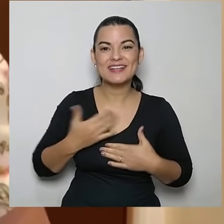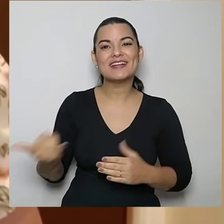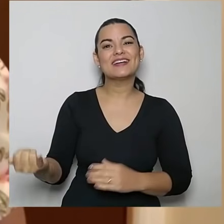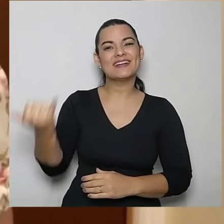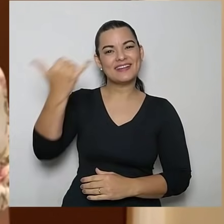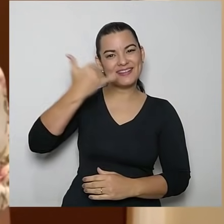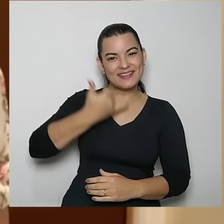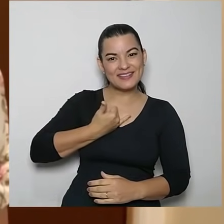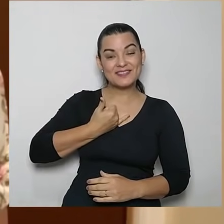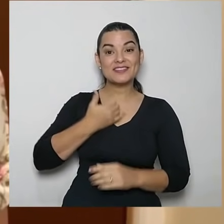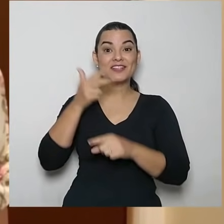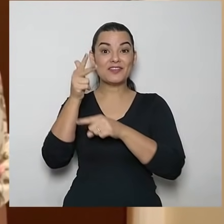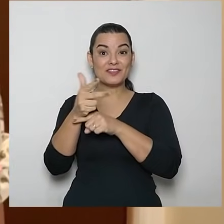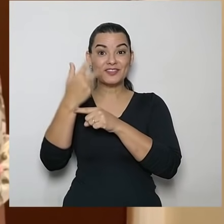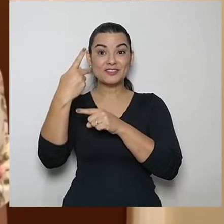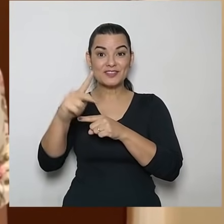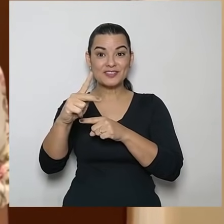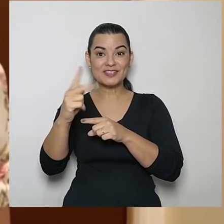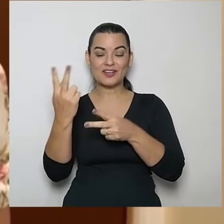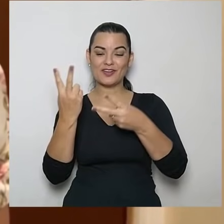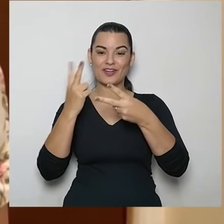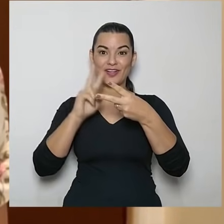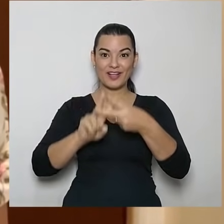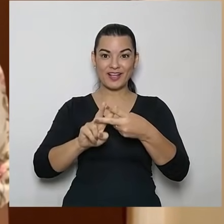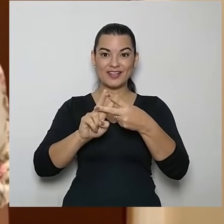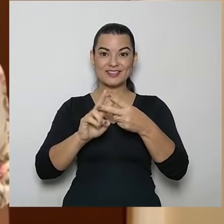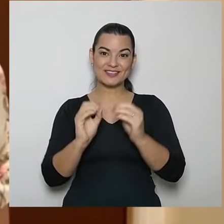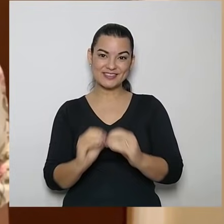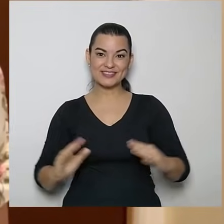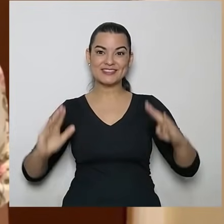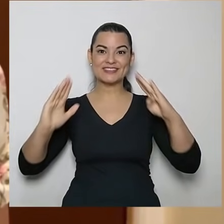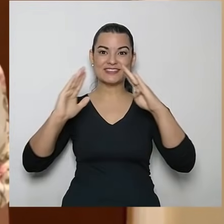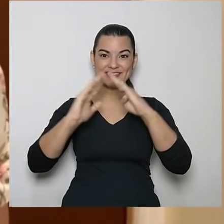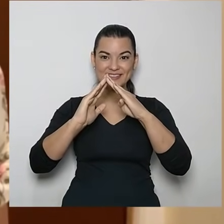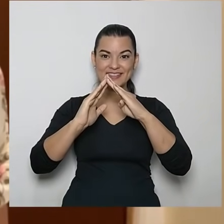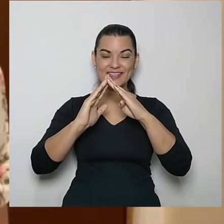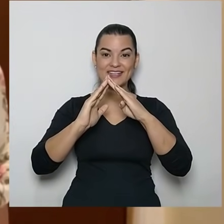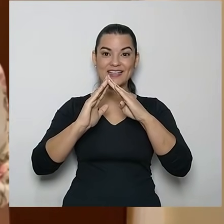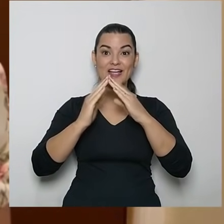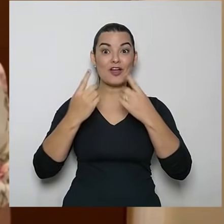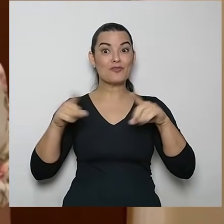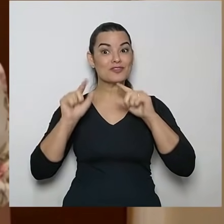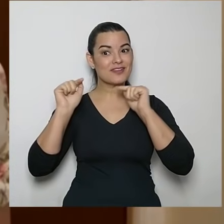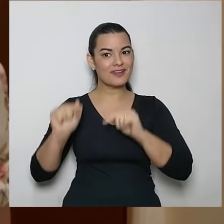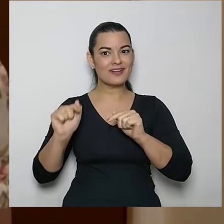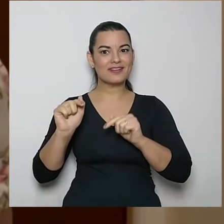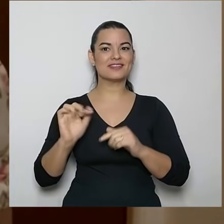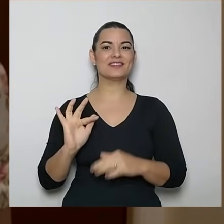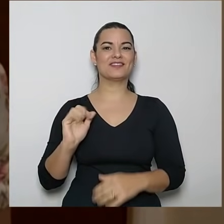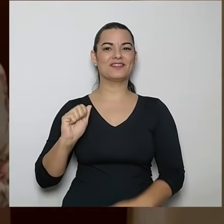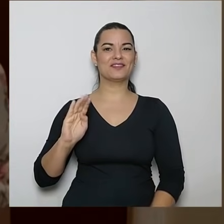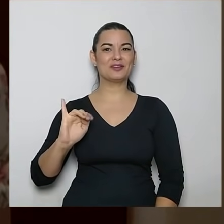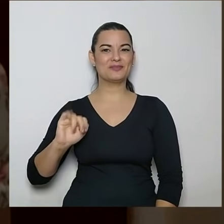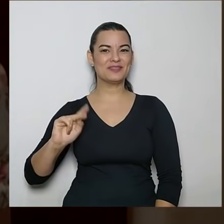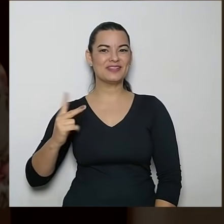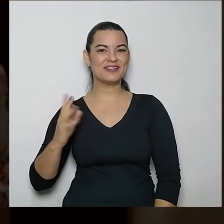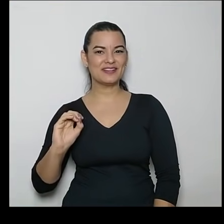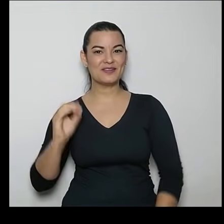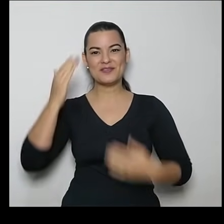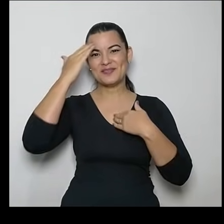seu cantando essa música do Fabinho com a hashtag Saberes em Casa. Obrigado a todos e até